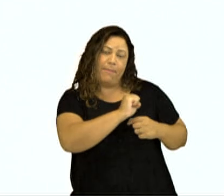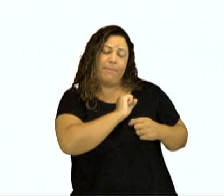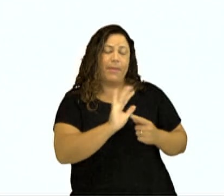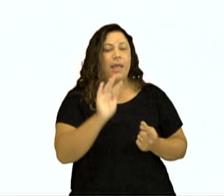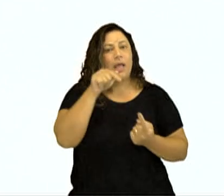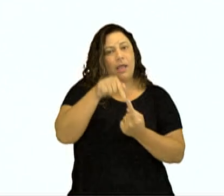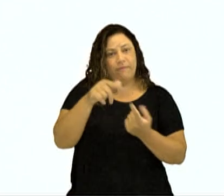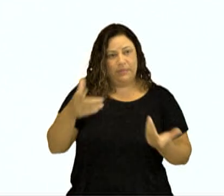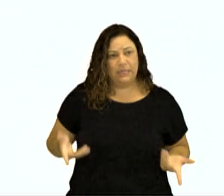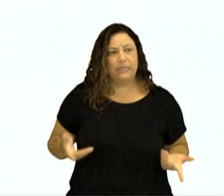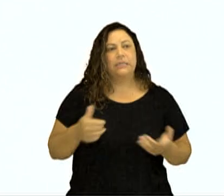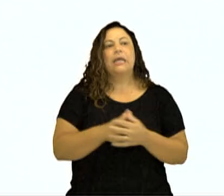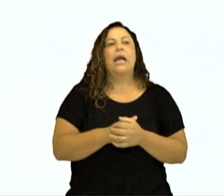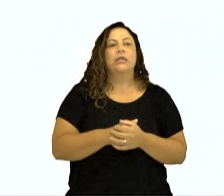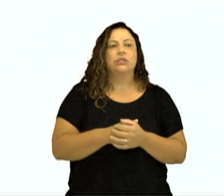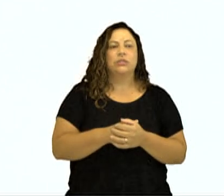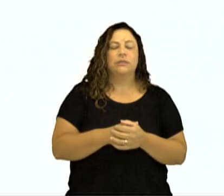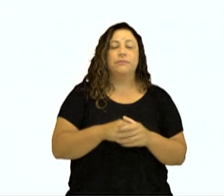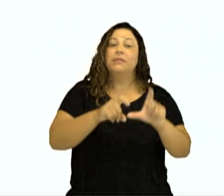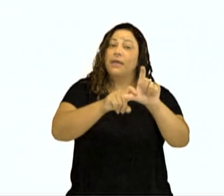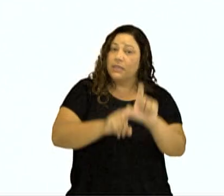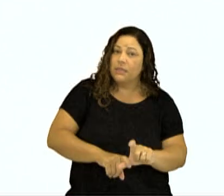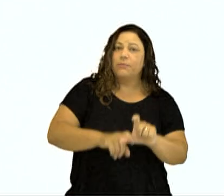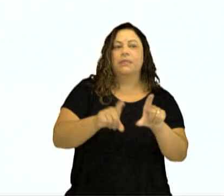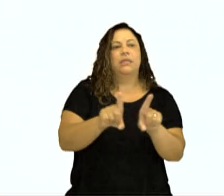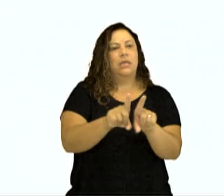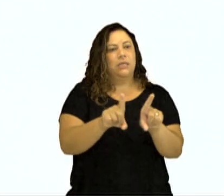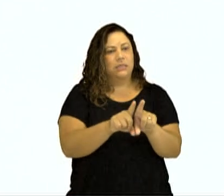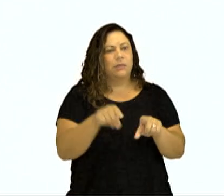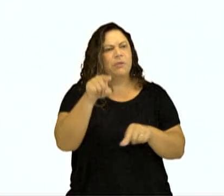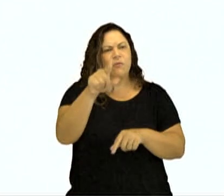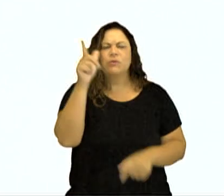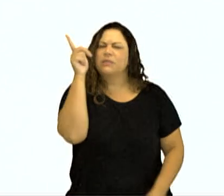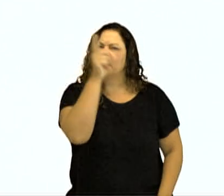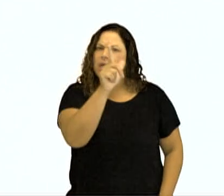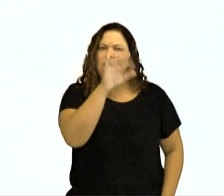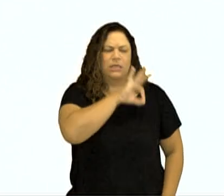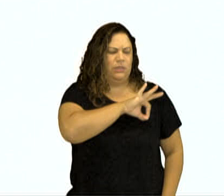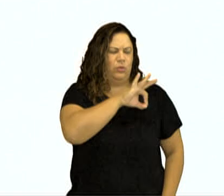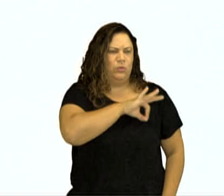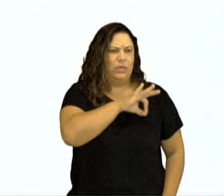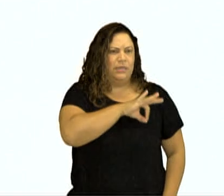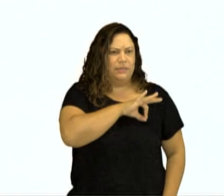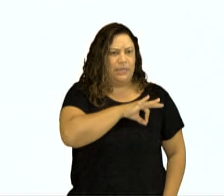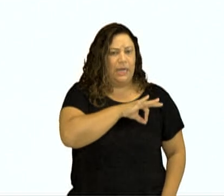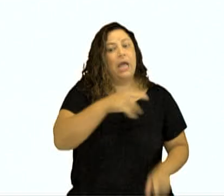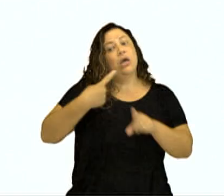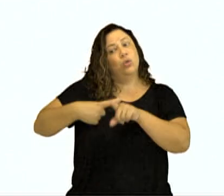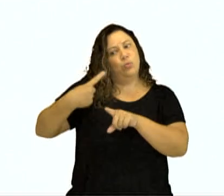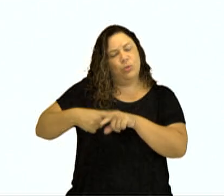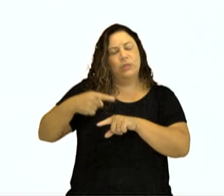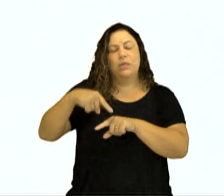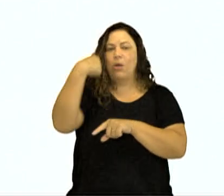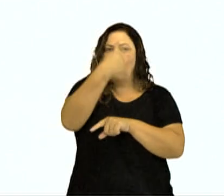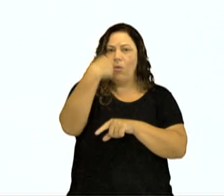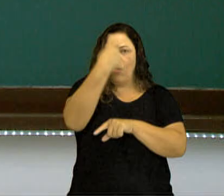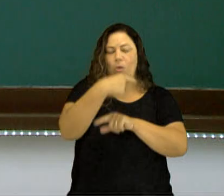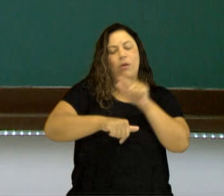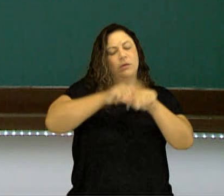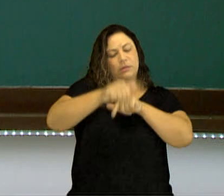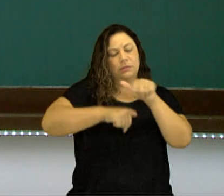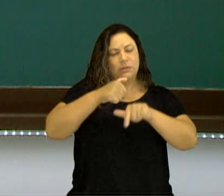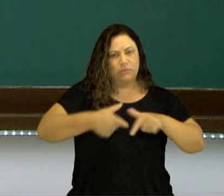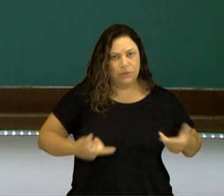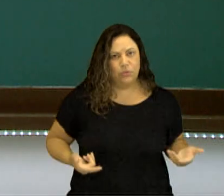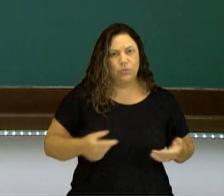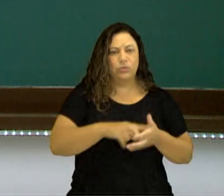finalidade. Expressa a dependência, você ganhará seu salário em função das horas trabalhadas. Perceba que a